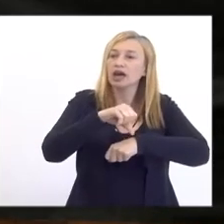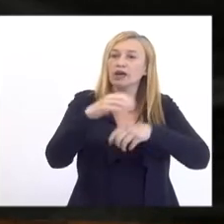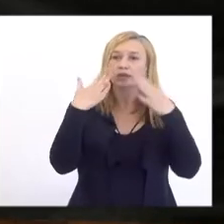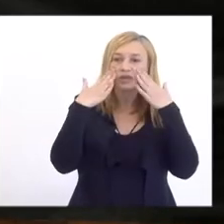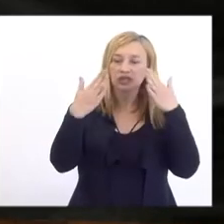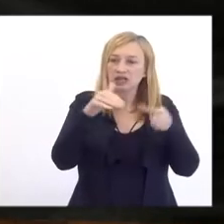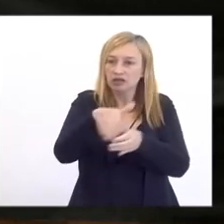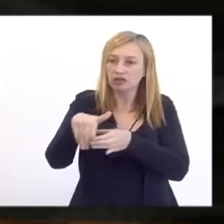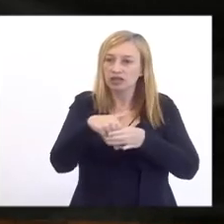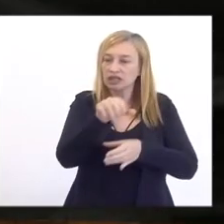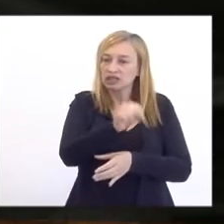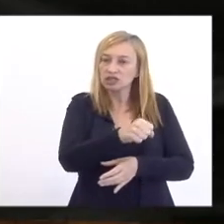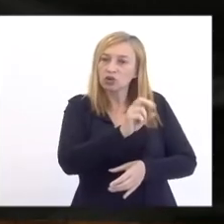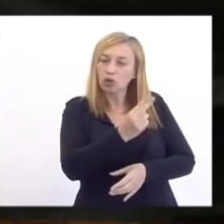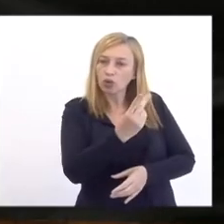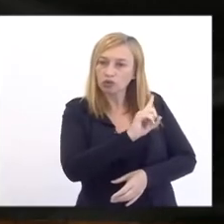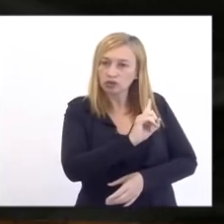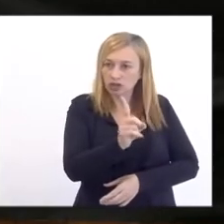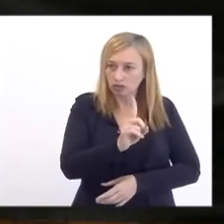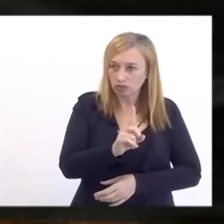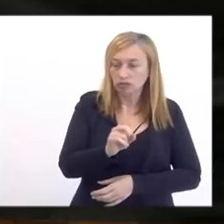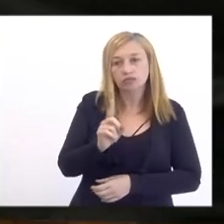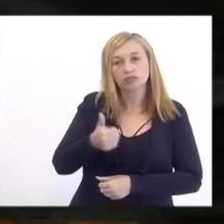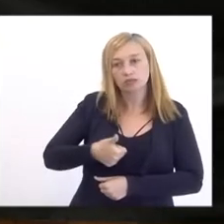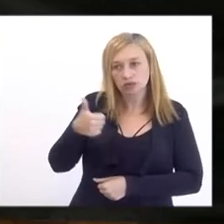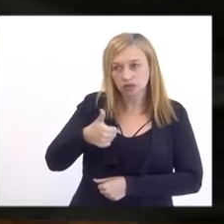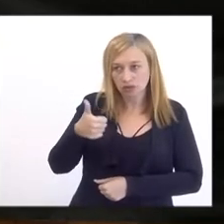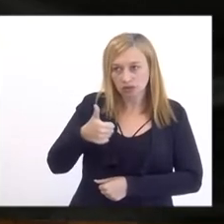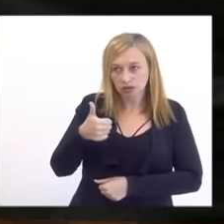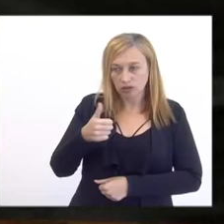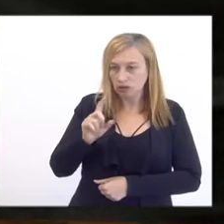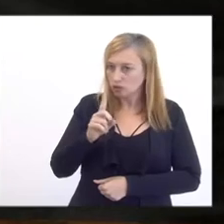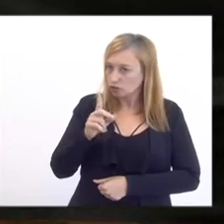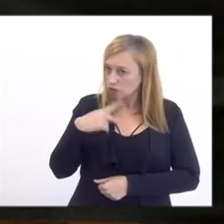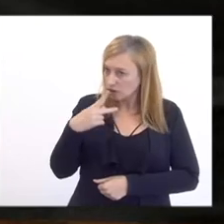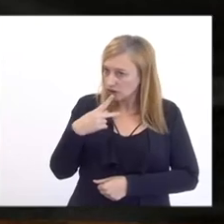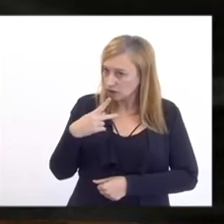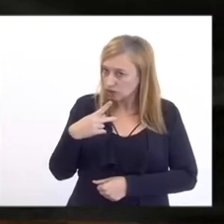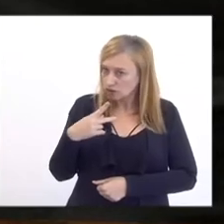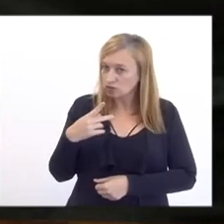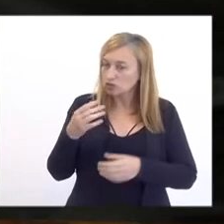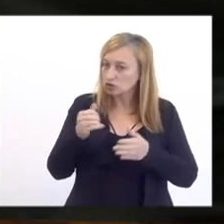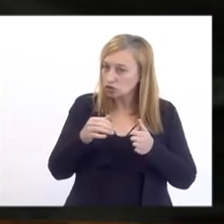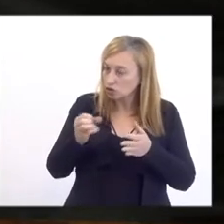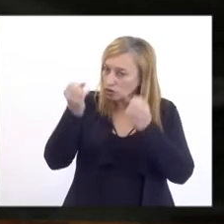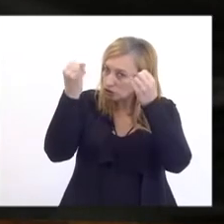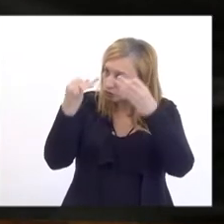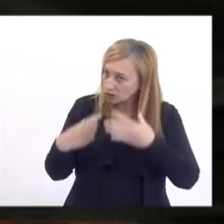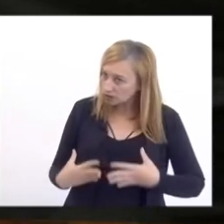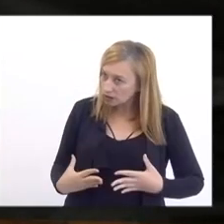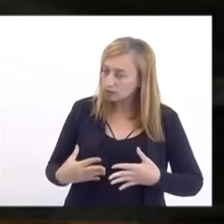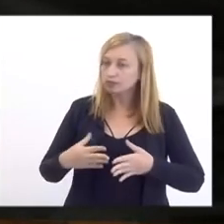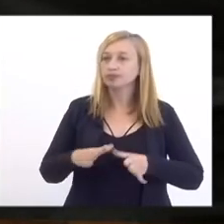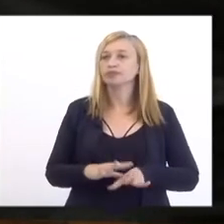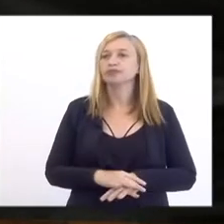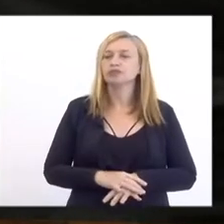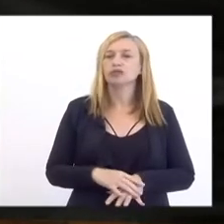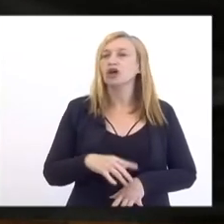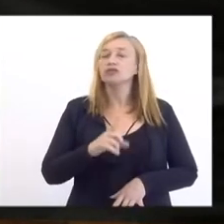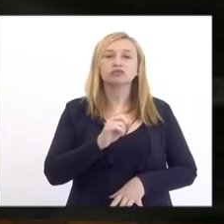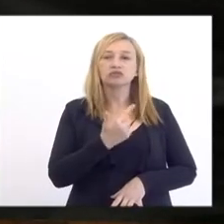não, e acabou. Esse é o primeiro ponto. Eu não estou dizendo que é para ser assim, estou construindo um caminho. Como não